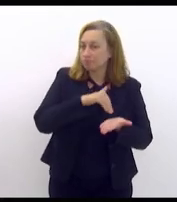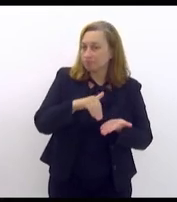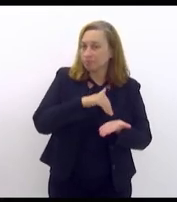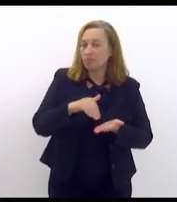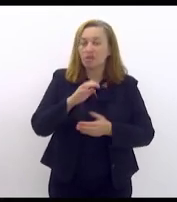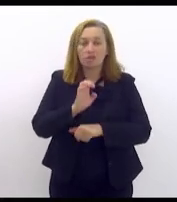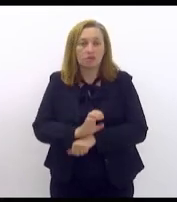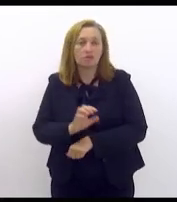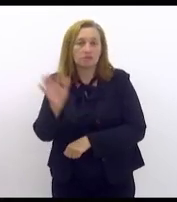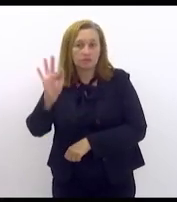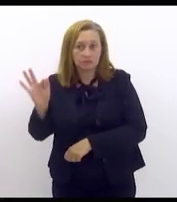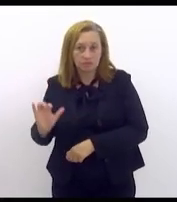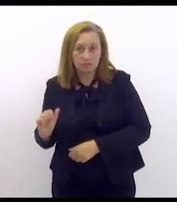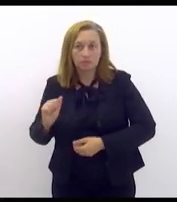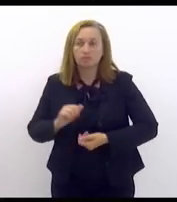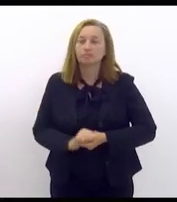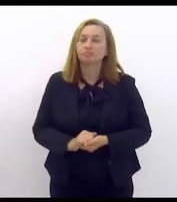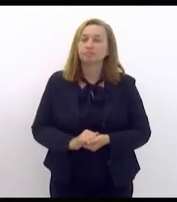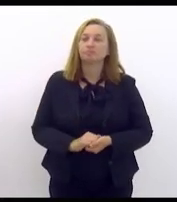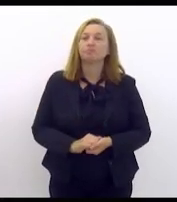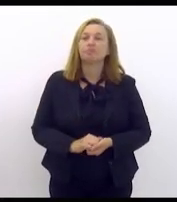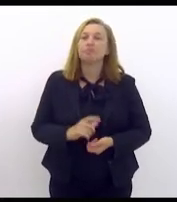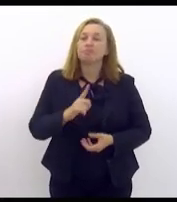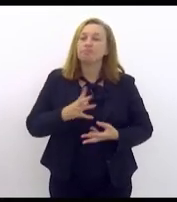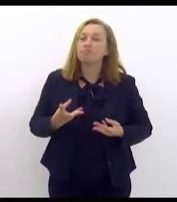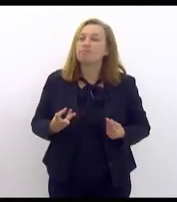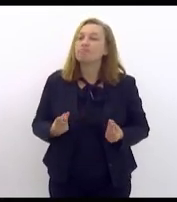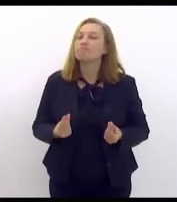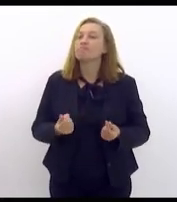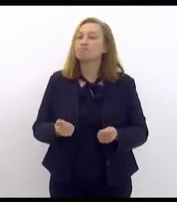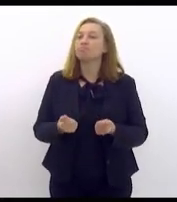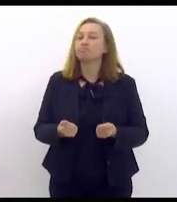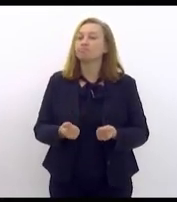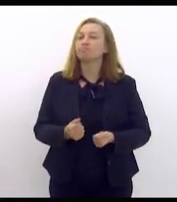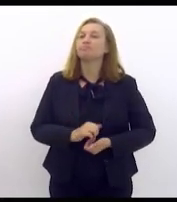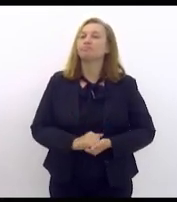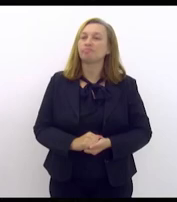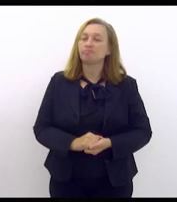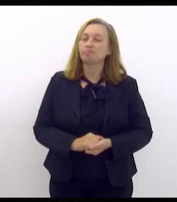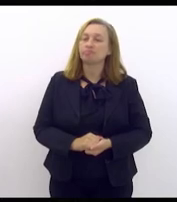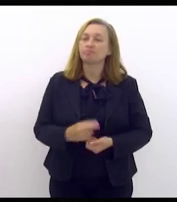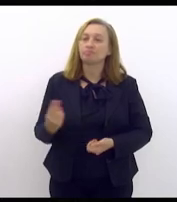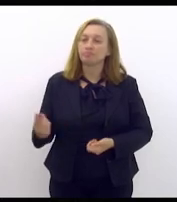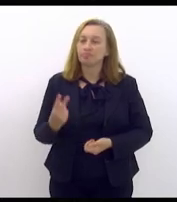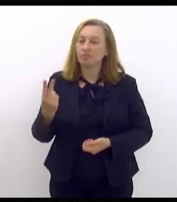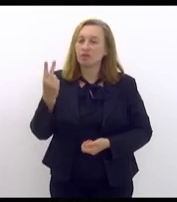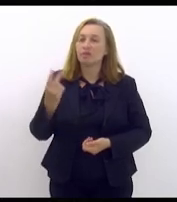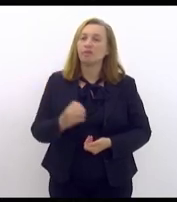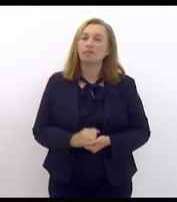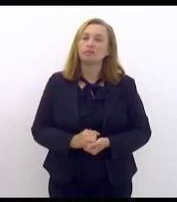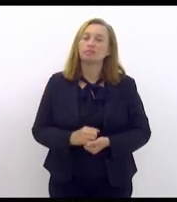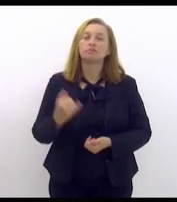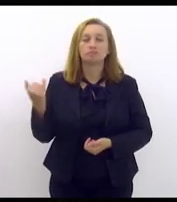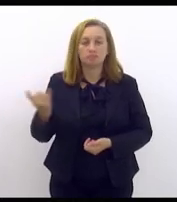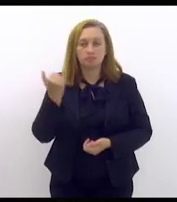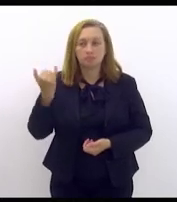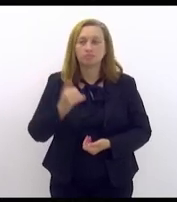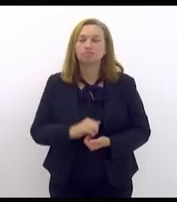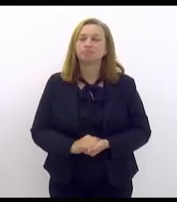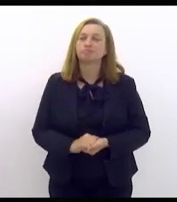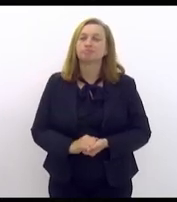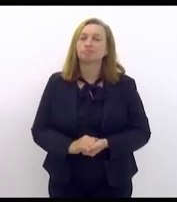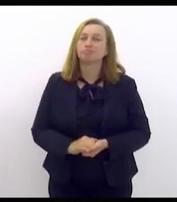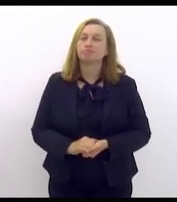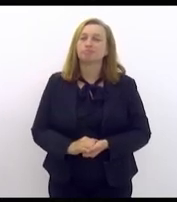de Estado de Fazenda terão a sensibilidade de valer esta finalidade tão importante.